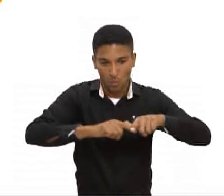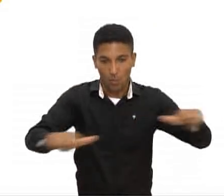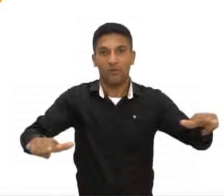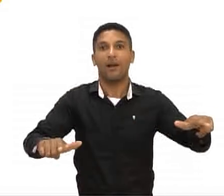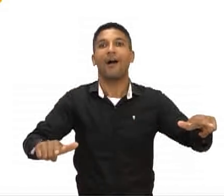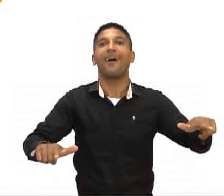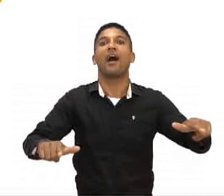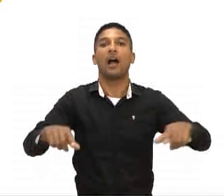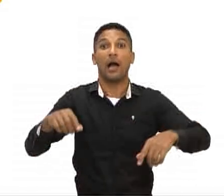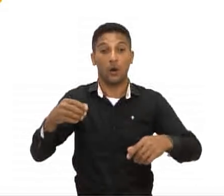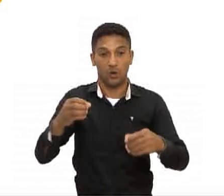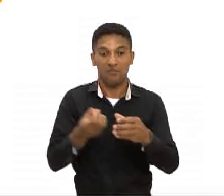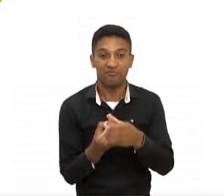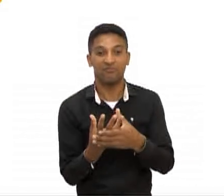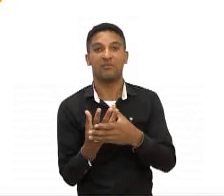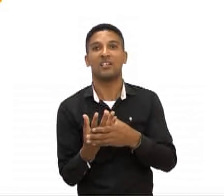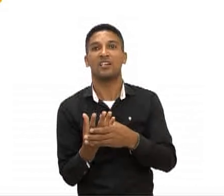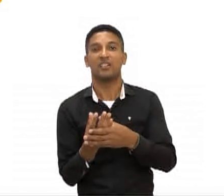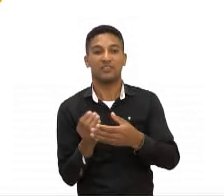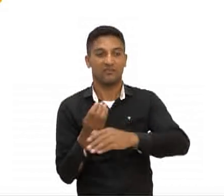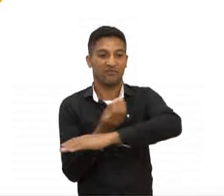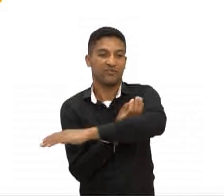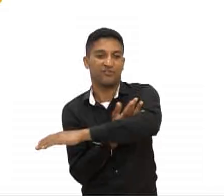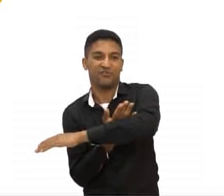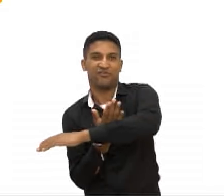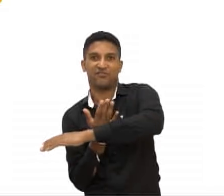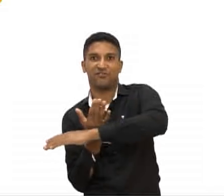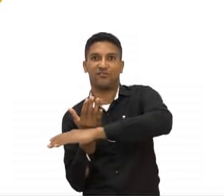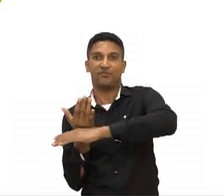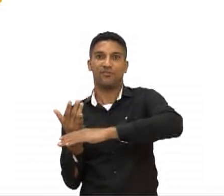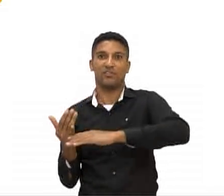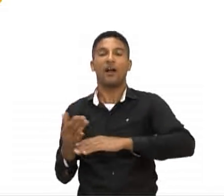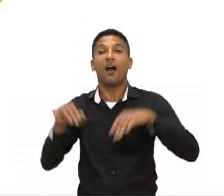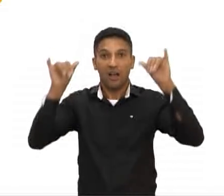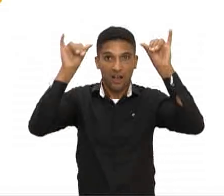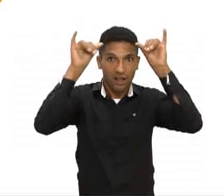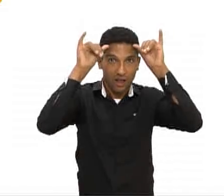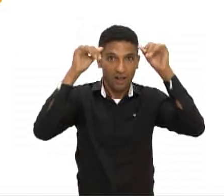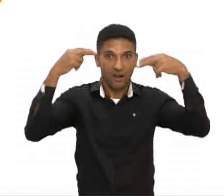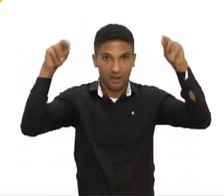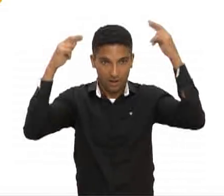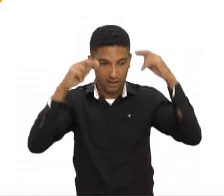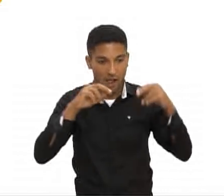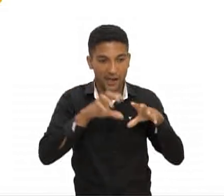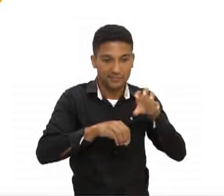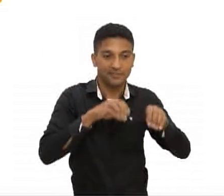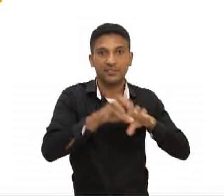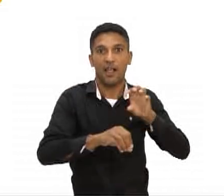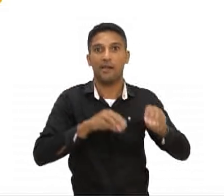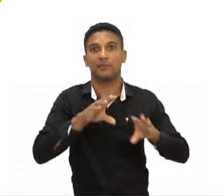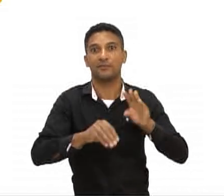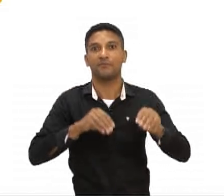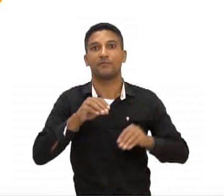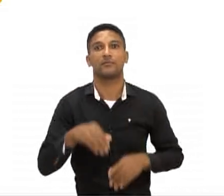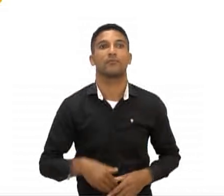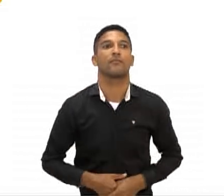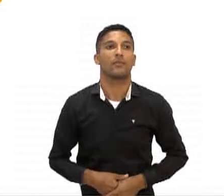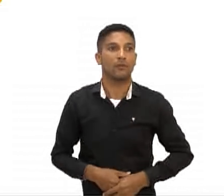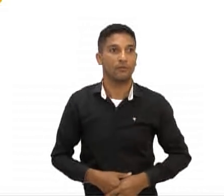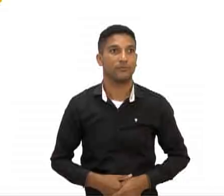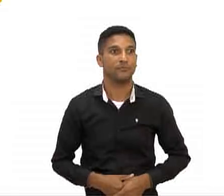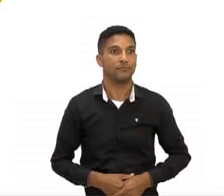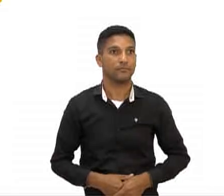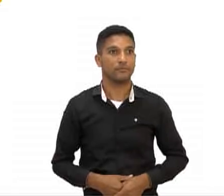indústria madeireira ali que eu comentei com vocês, transforma-se em carvão vegetal, exploração da